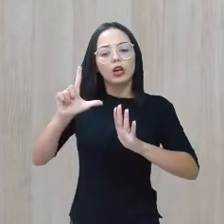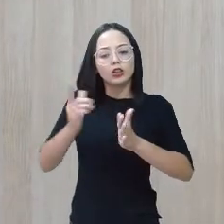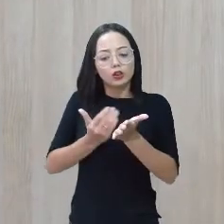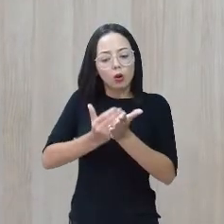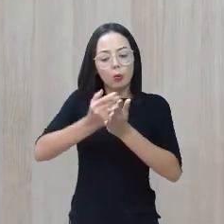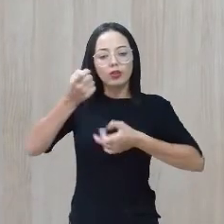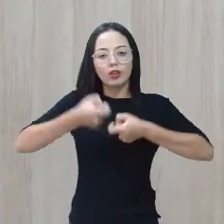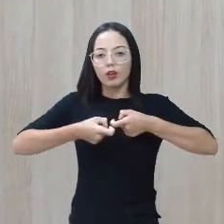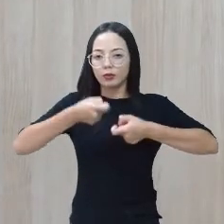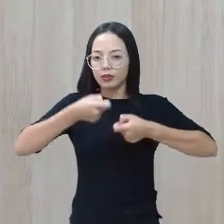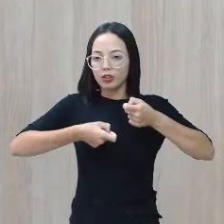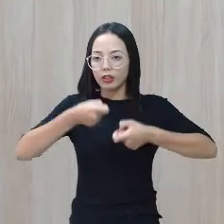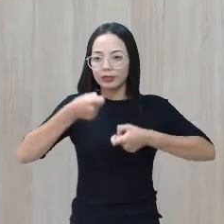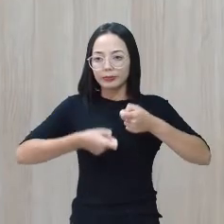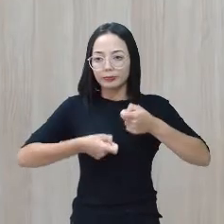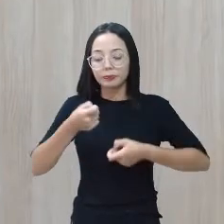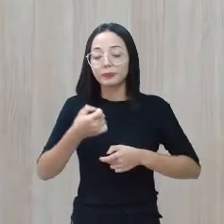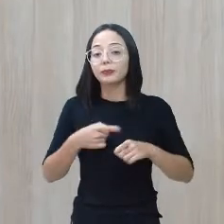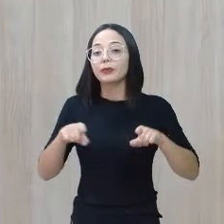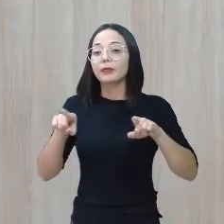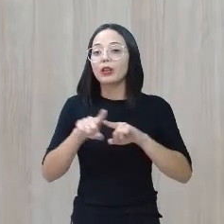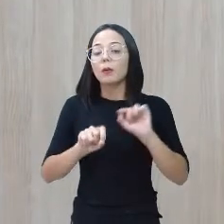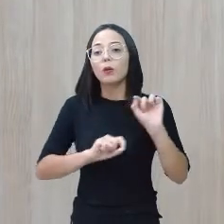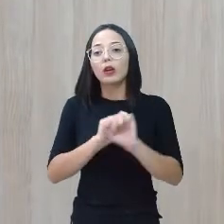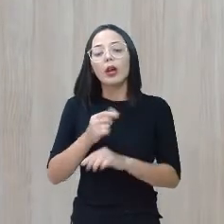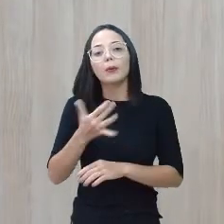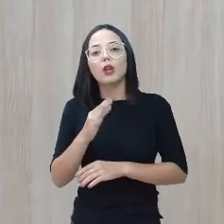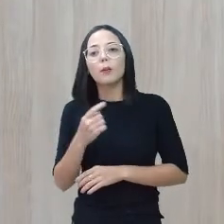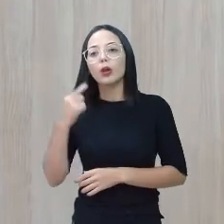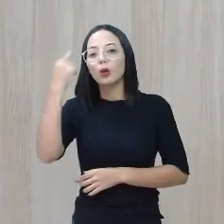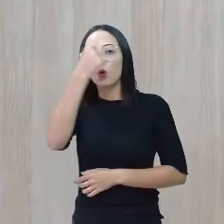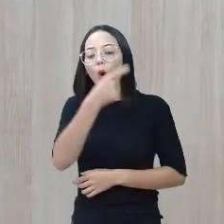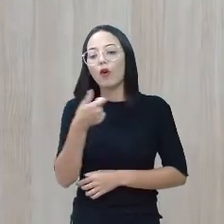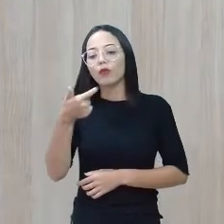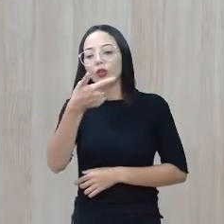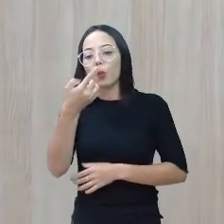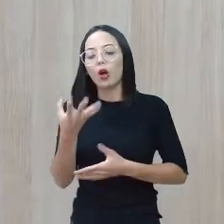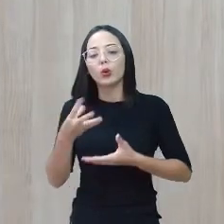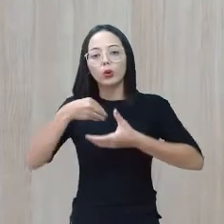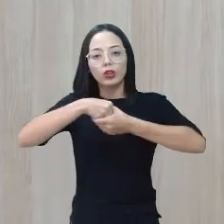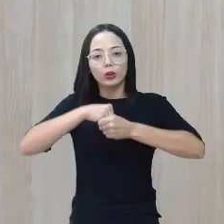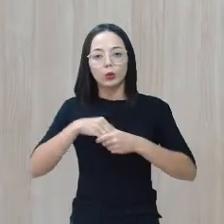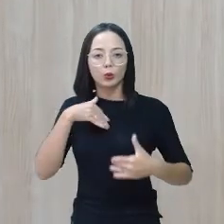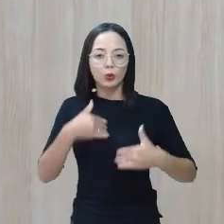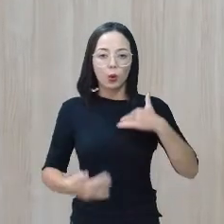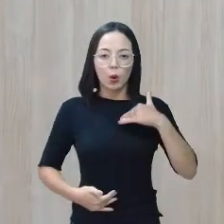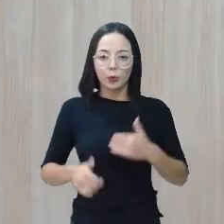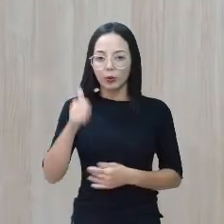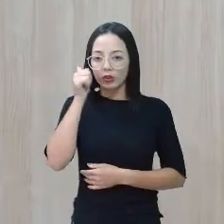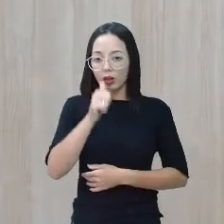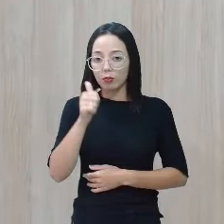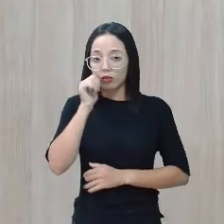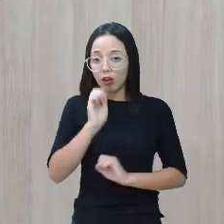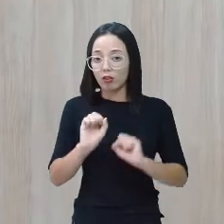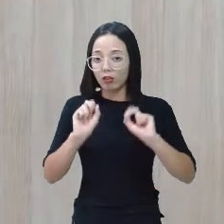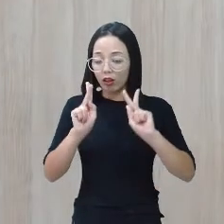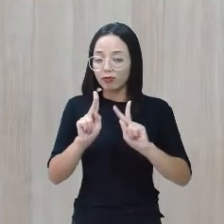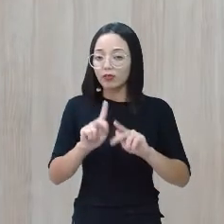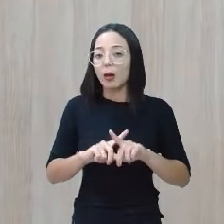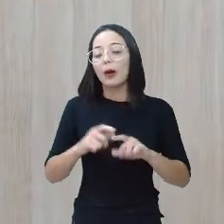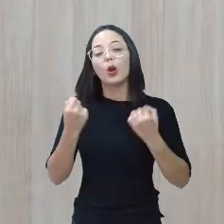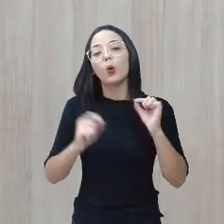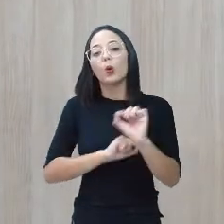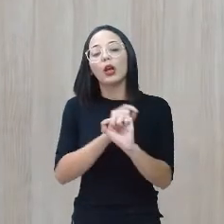ato sexual. E deve ficar por 24 horas no corpo da mulher, tá certo? Até ser tirado, para não